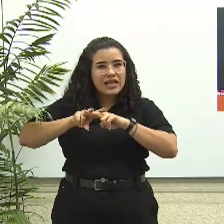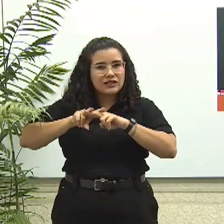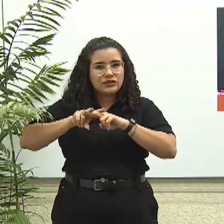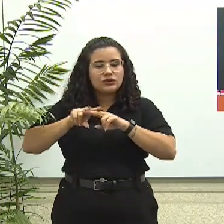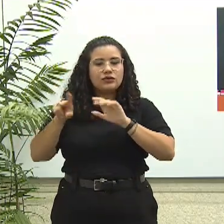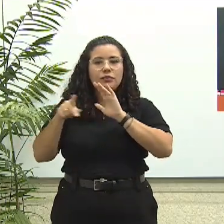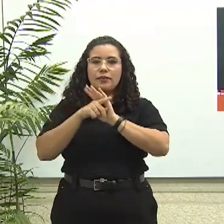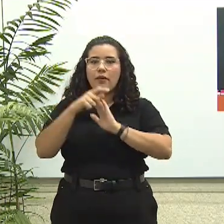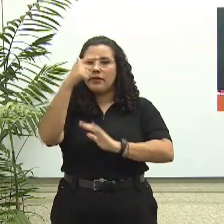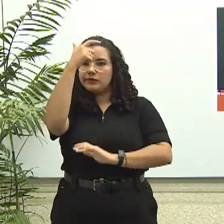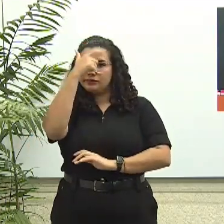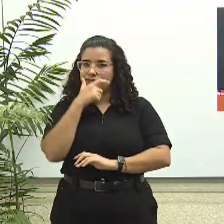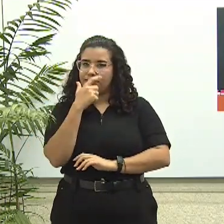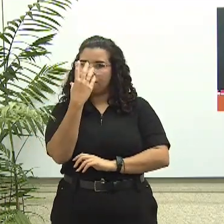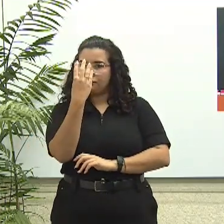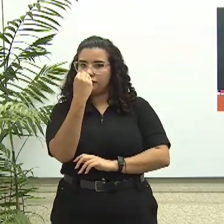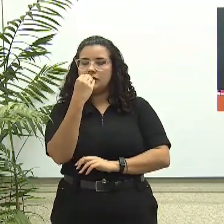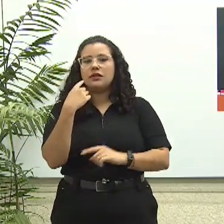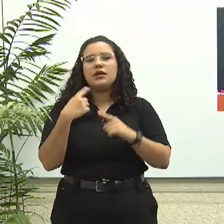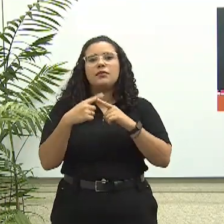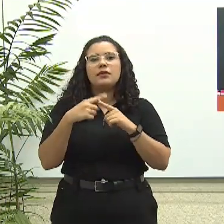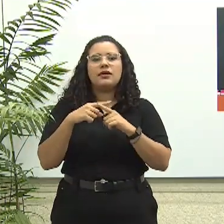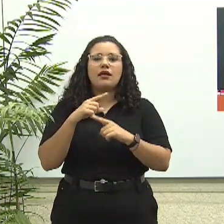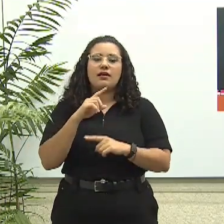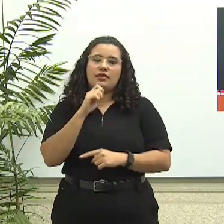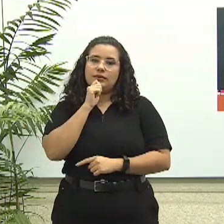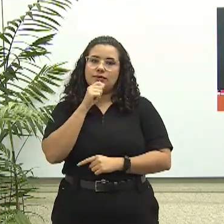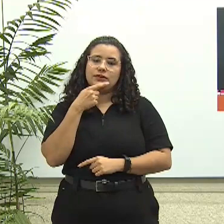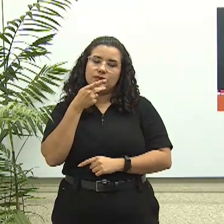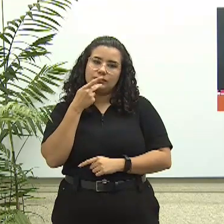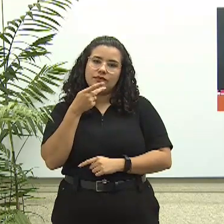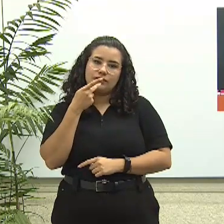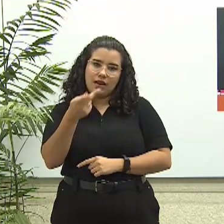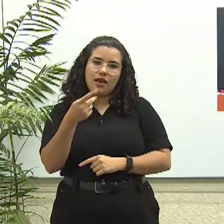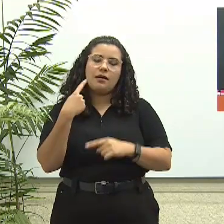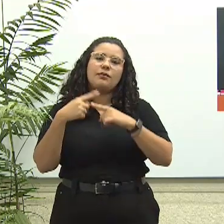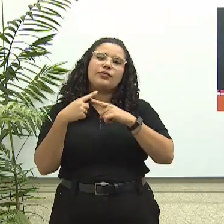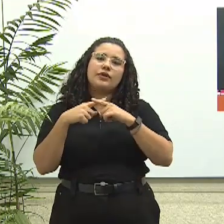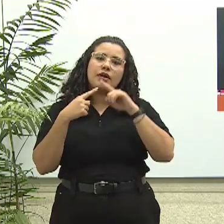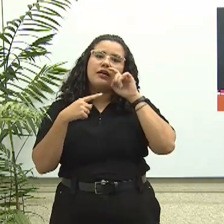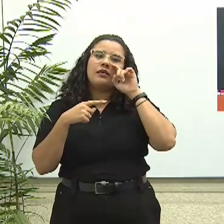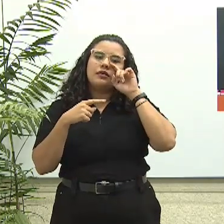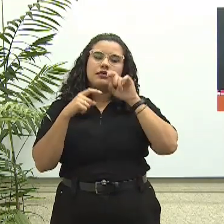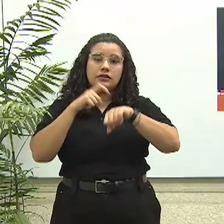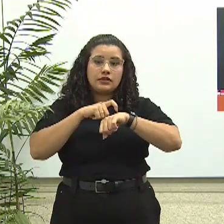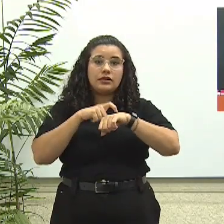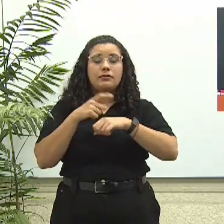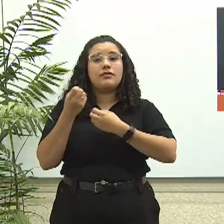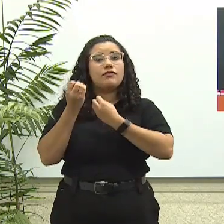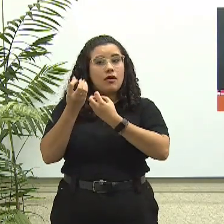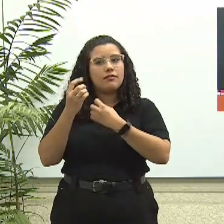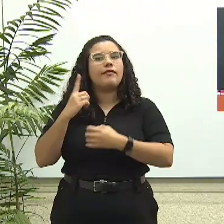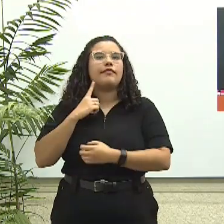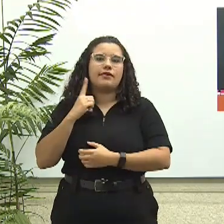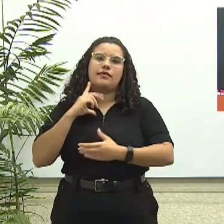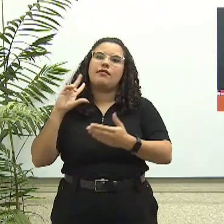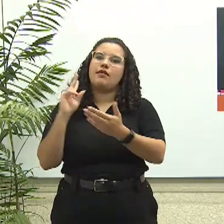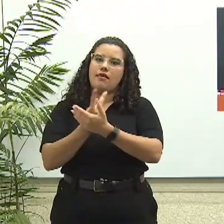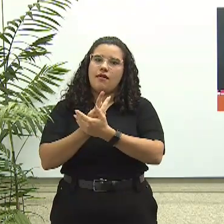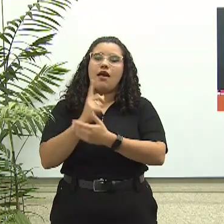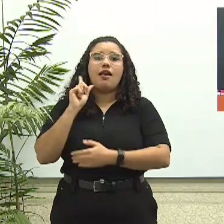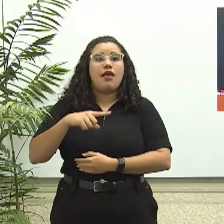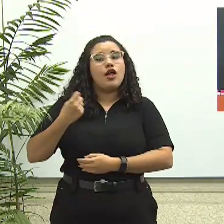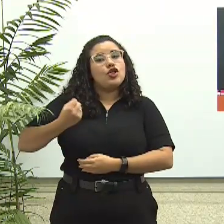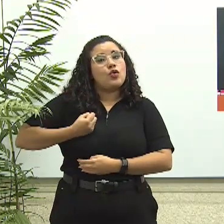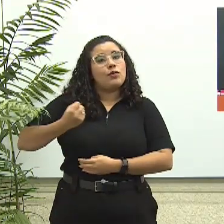reconhecimento facial porque ah a gente não disse aqui porque não tem tempo os dados erram os dados são números